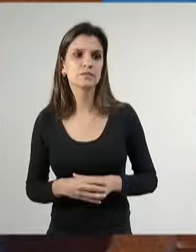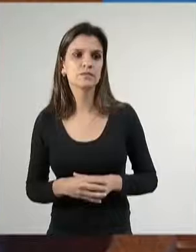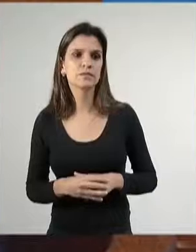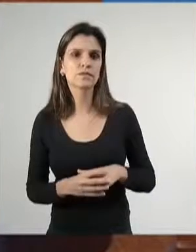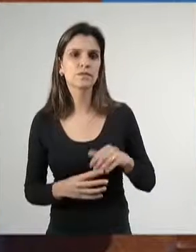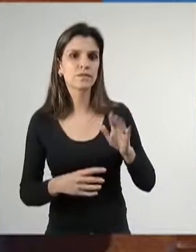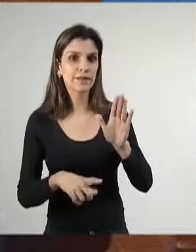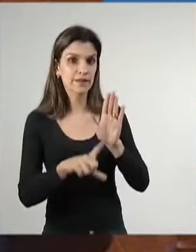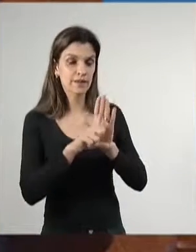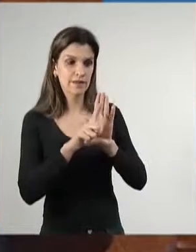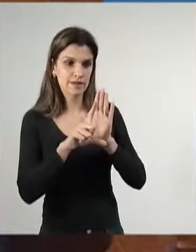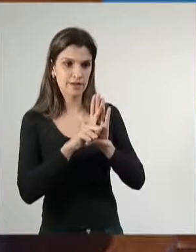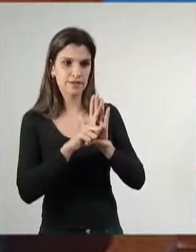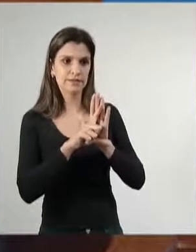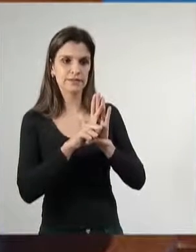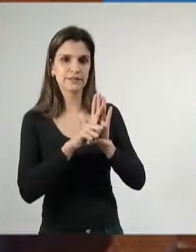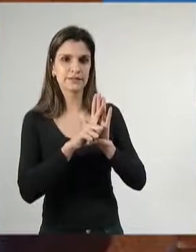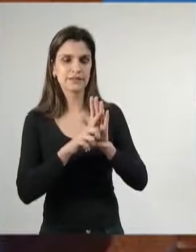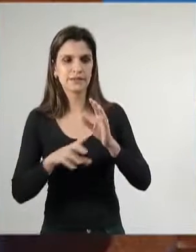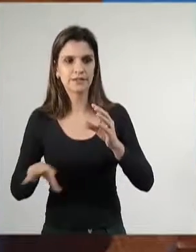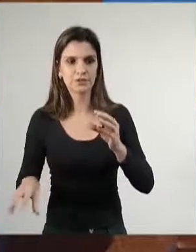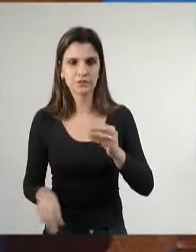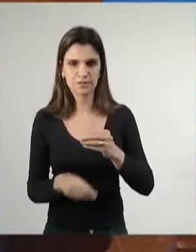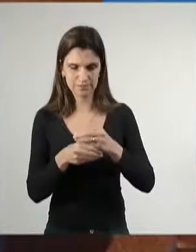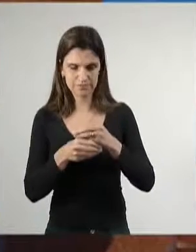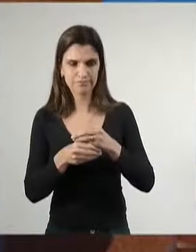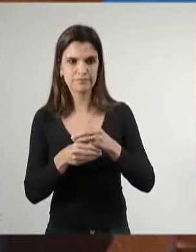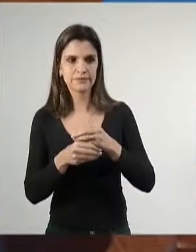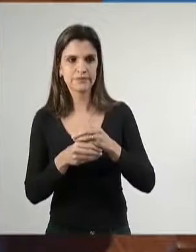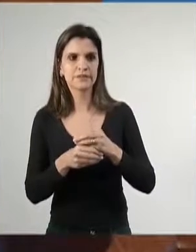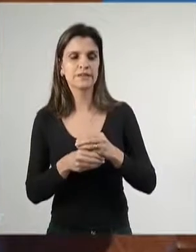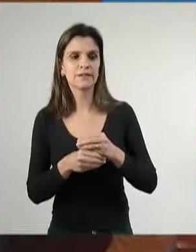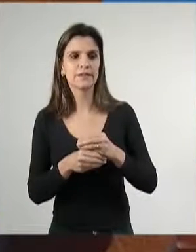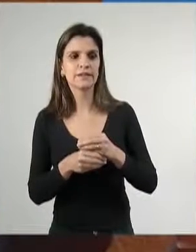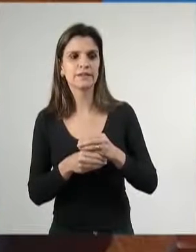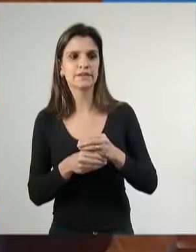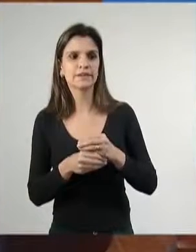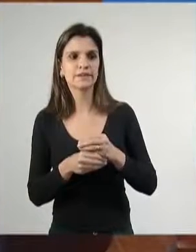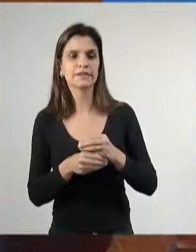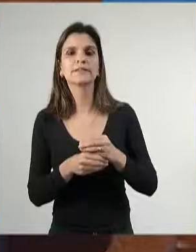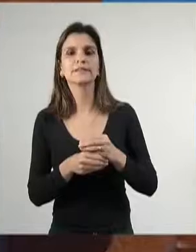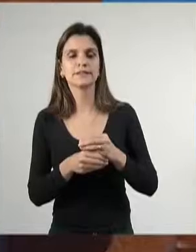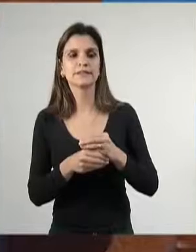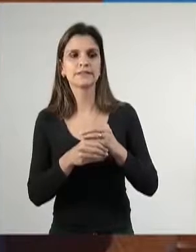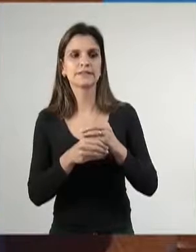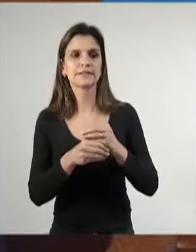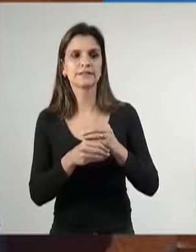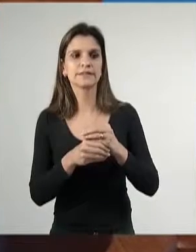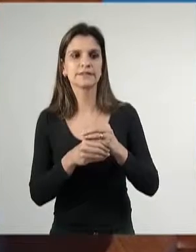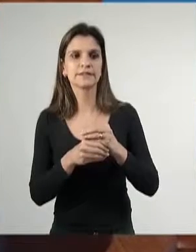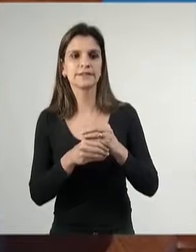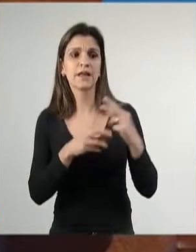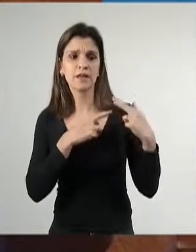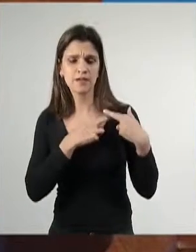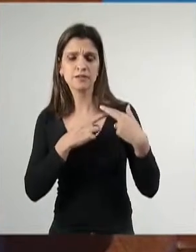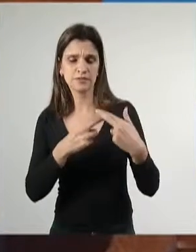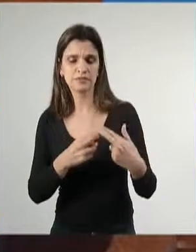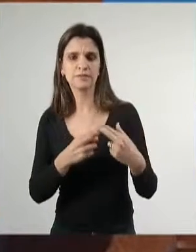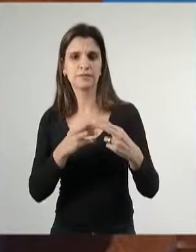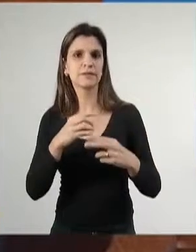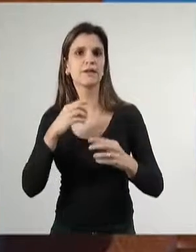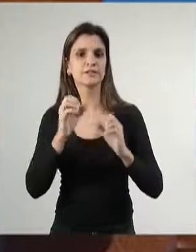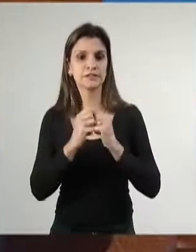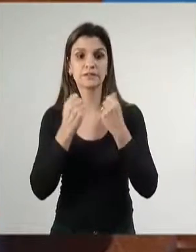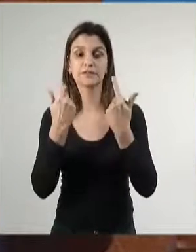leis complementares e ordinárias cabe a qualquer membro ou comissão da Assembleia Legislativa, ao governador do Estado,